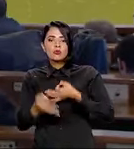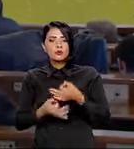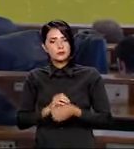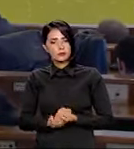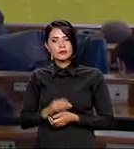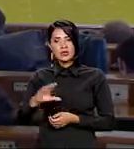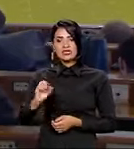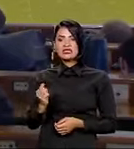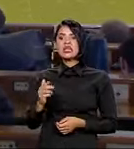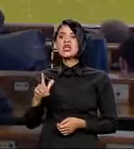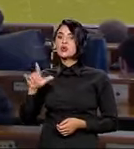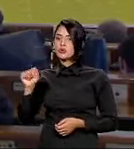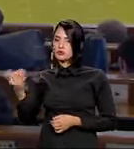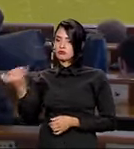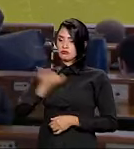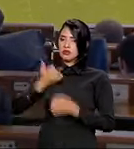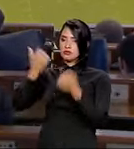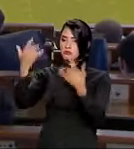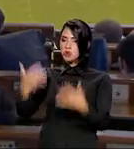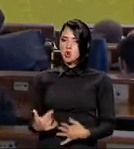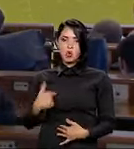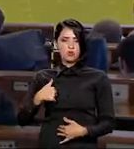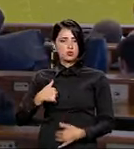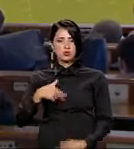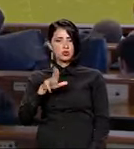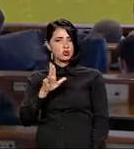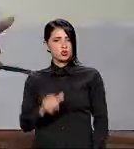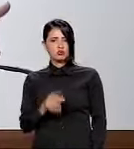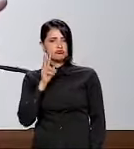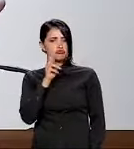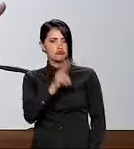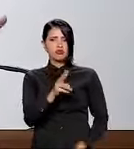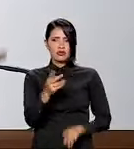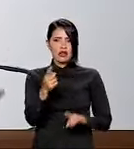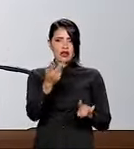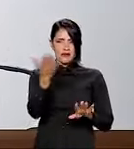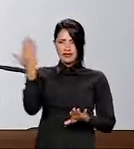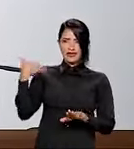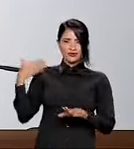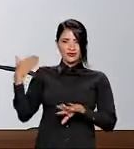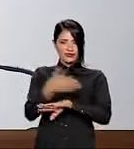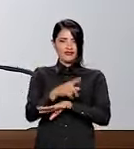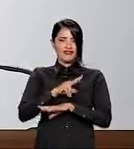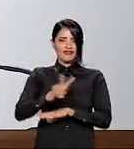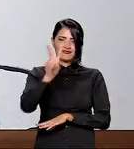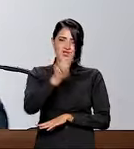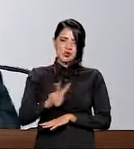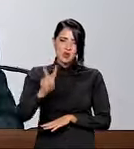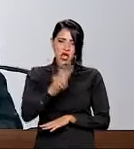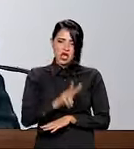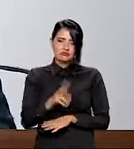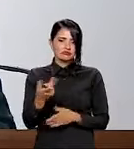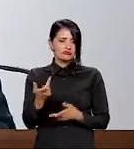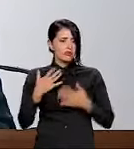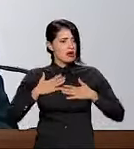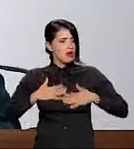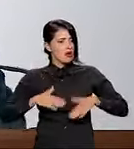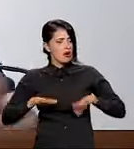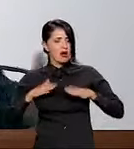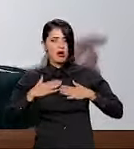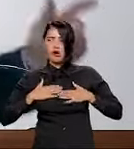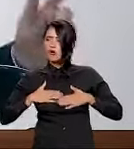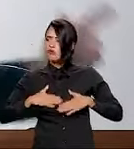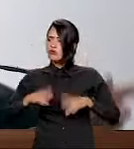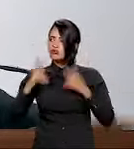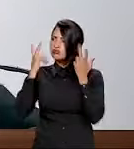que o Celso me disse é que nunca viu, desde o tempo que a gente frequenta a Venezuela, uma tranquilidade,